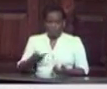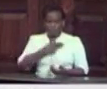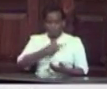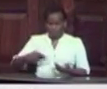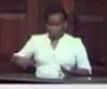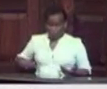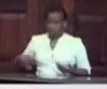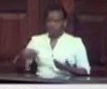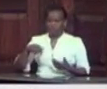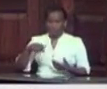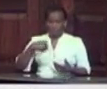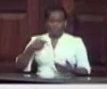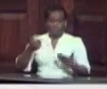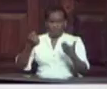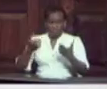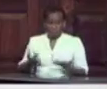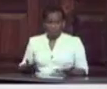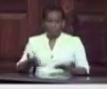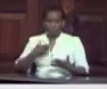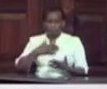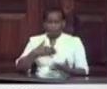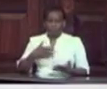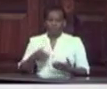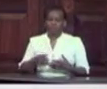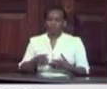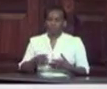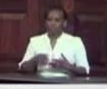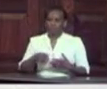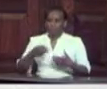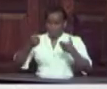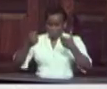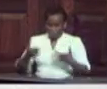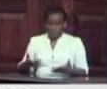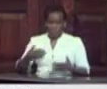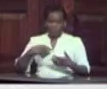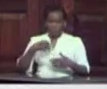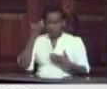presidente, essas eram as minhas considerações. Muito obrigada.